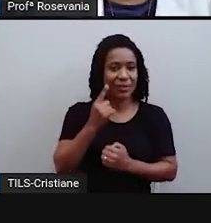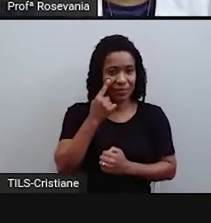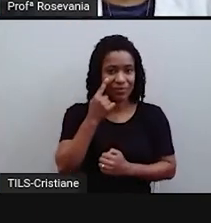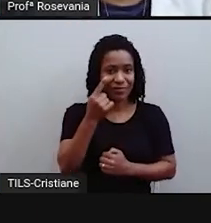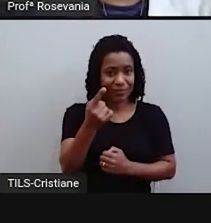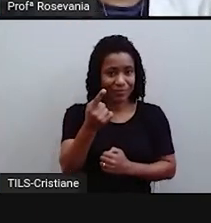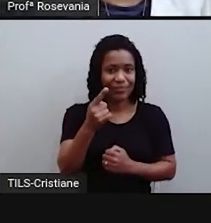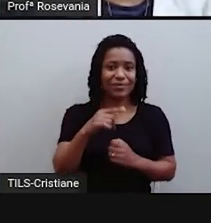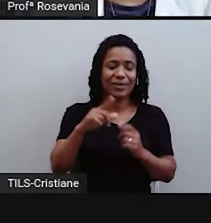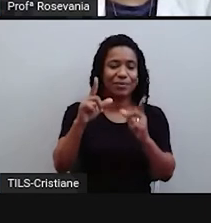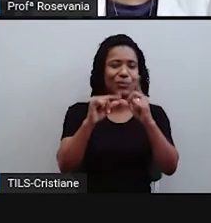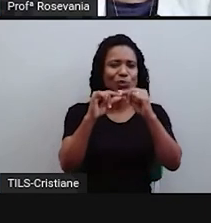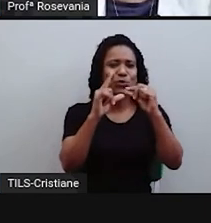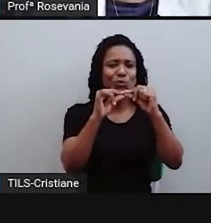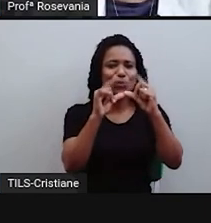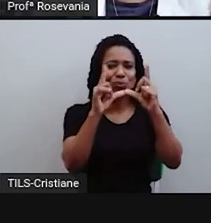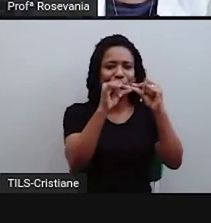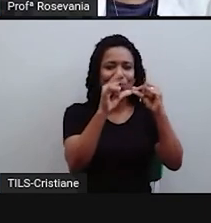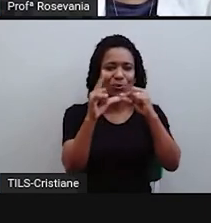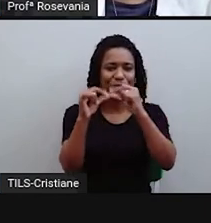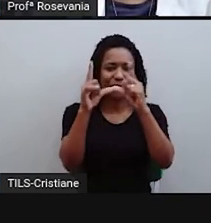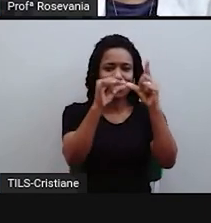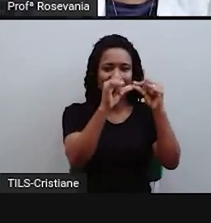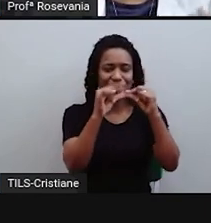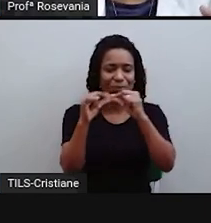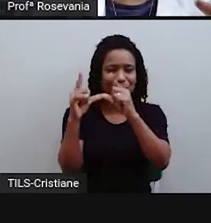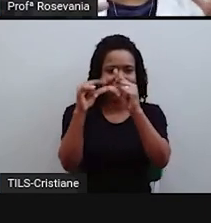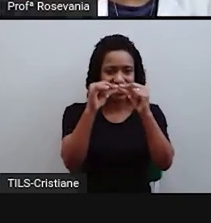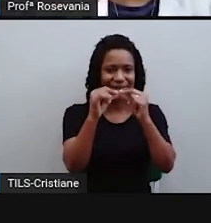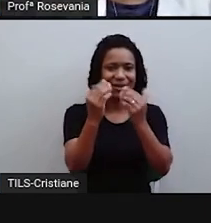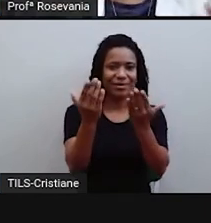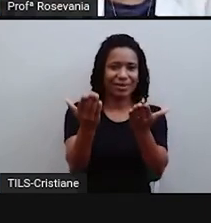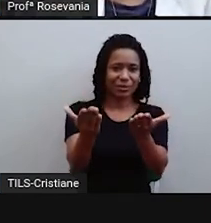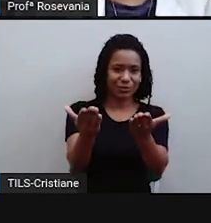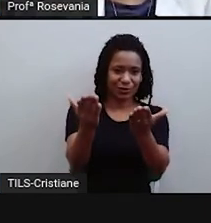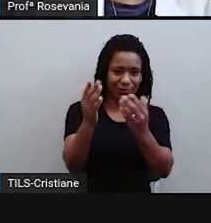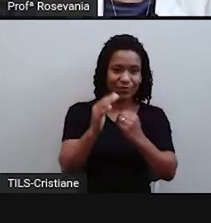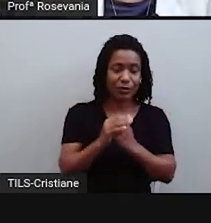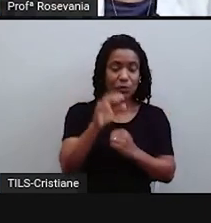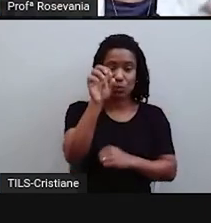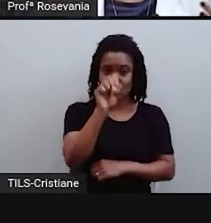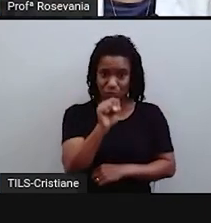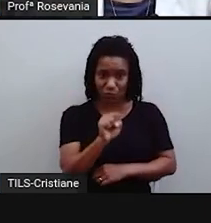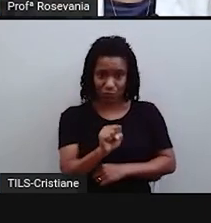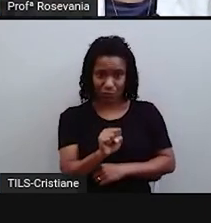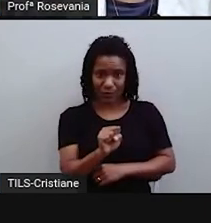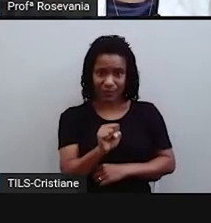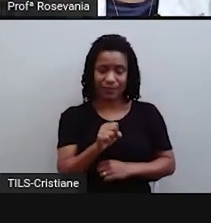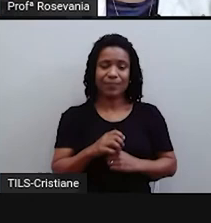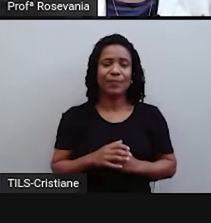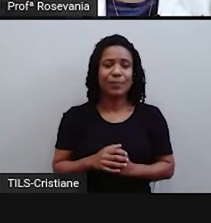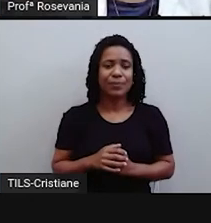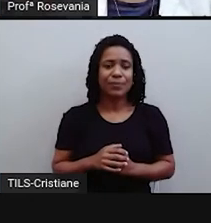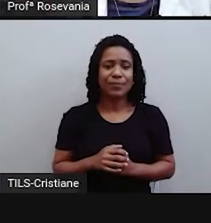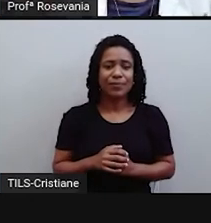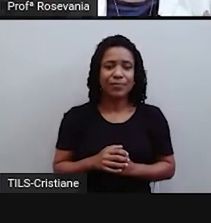mas tem várias constelações. Vou falar de duas, as mais importantes assim. Mas vocês sabem, né,